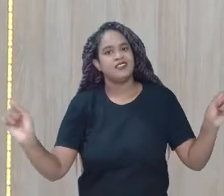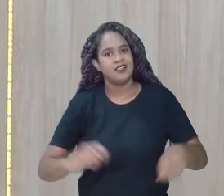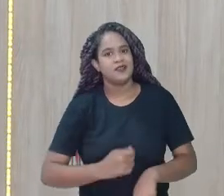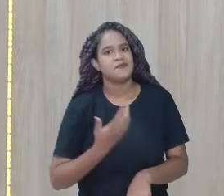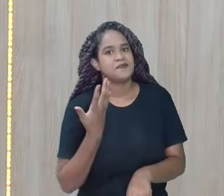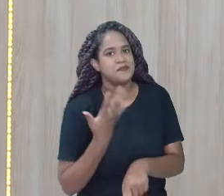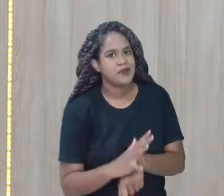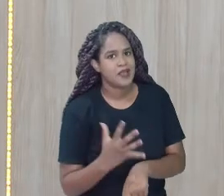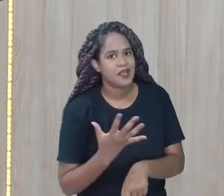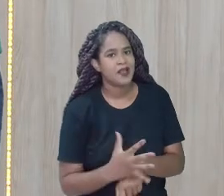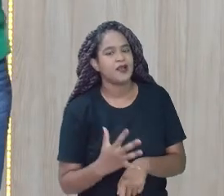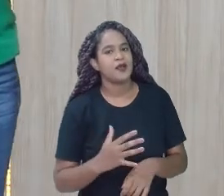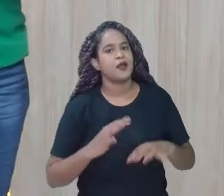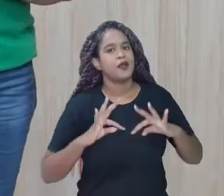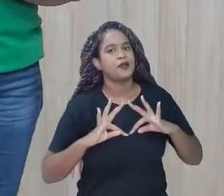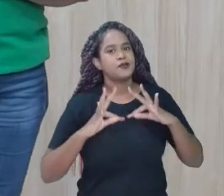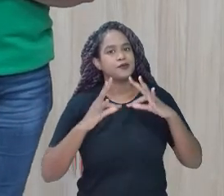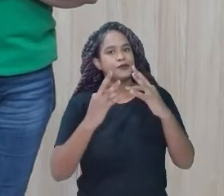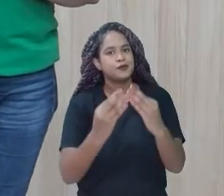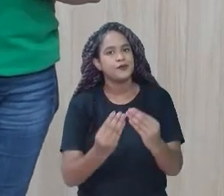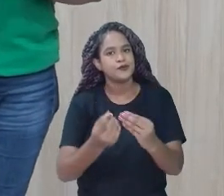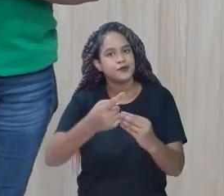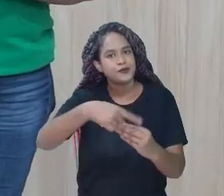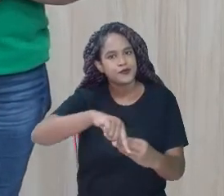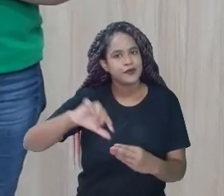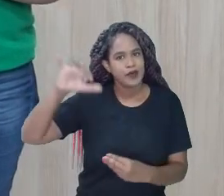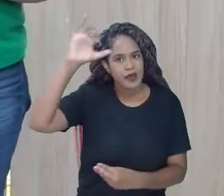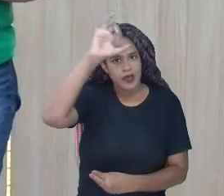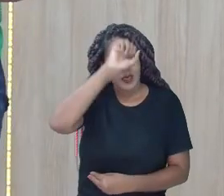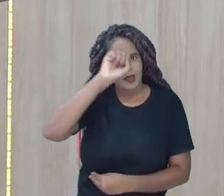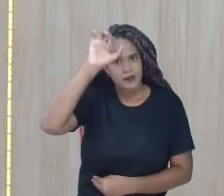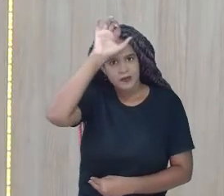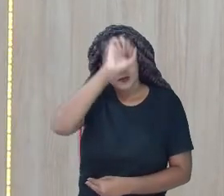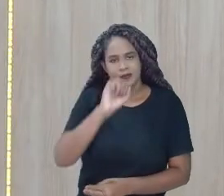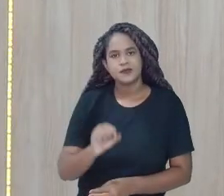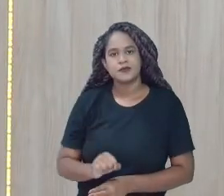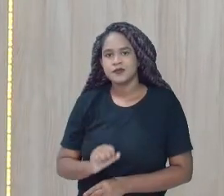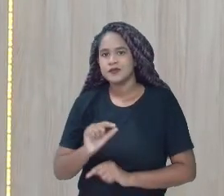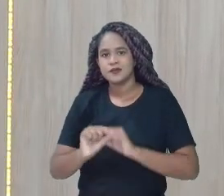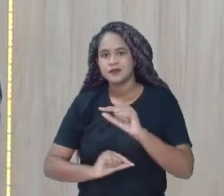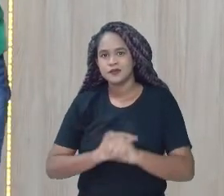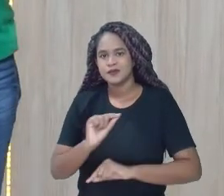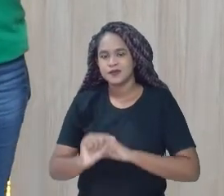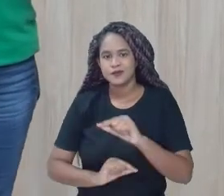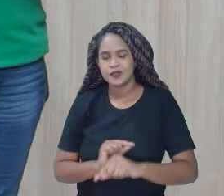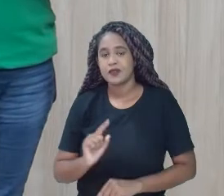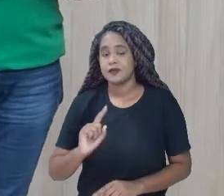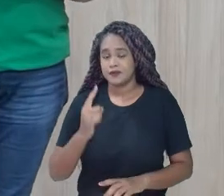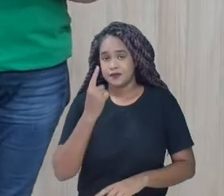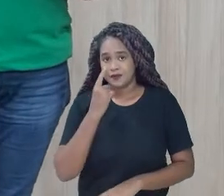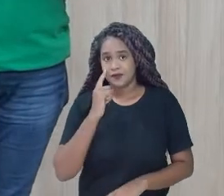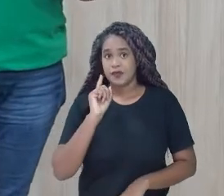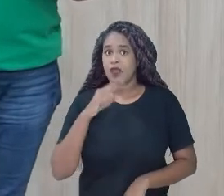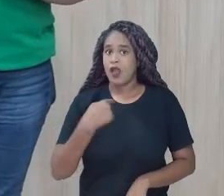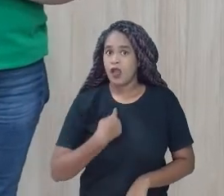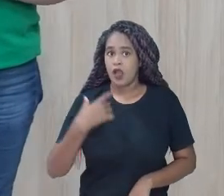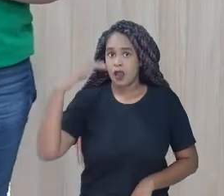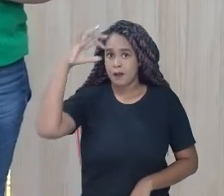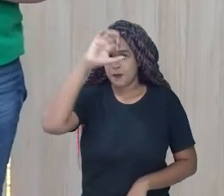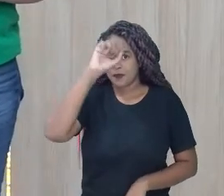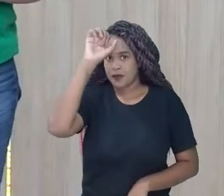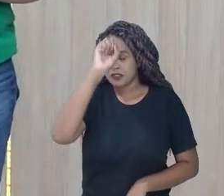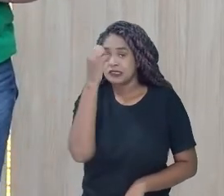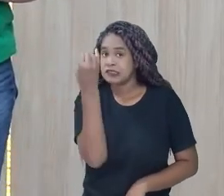prática tudo aquilo que vocês têm ouvido que é, minha gente, a gente só aprende colocando